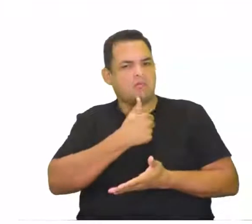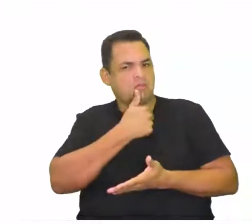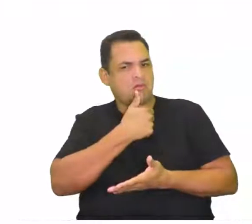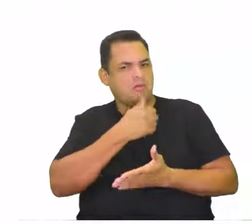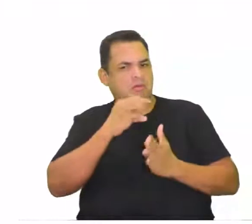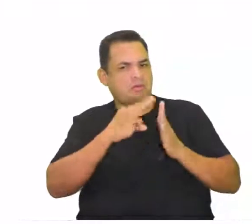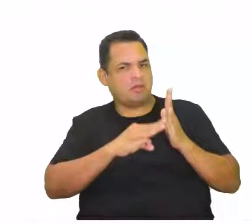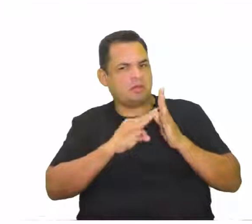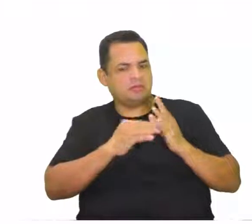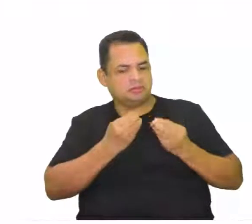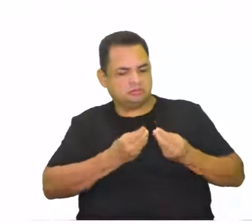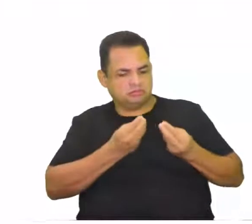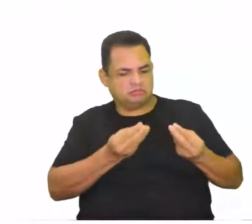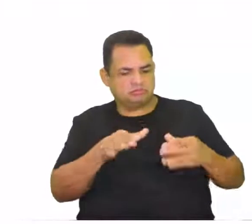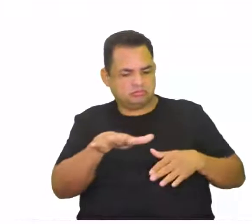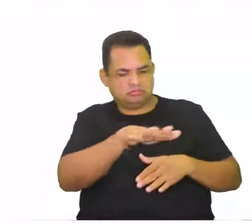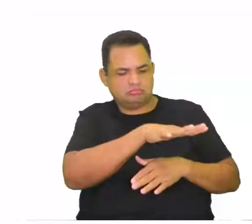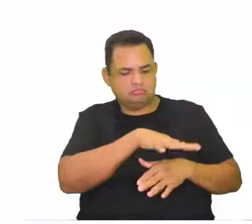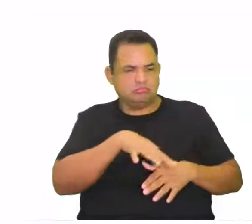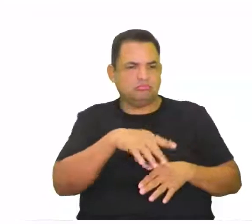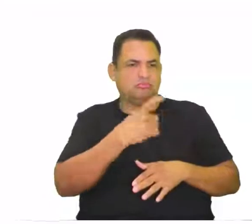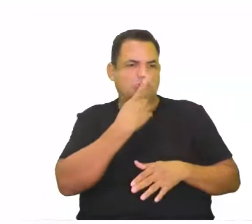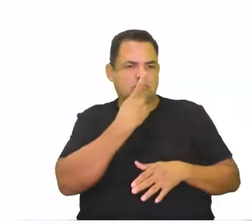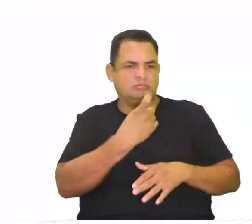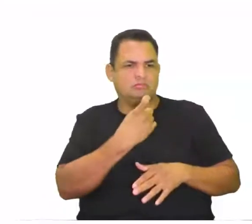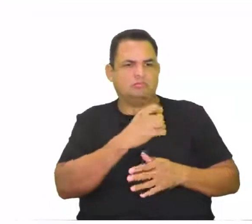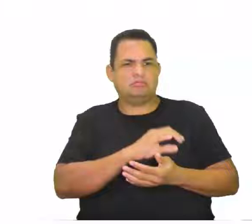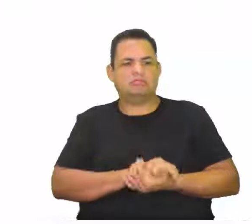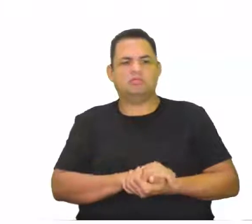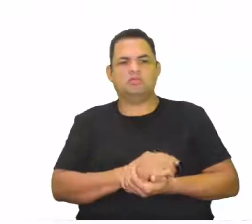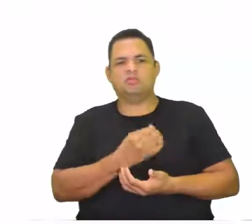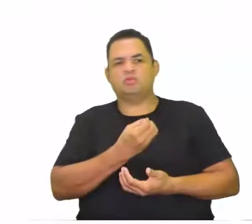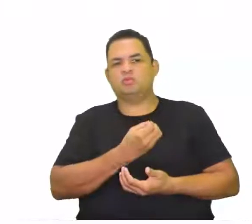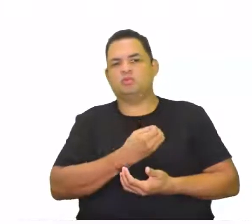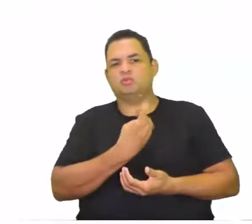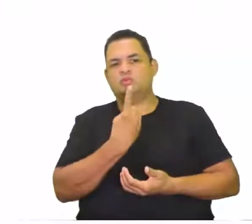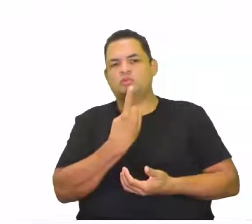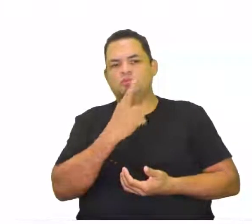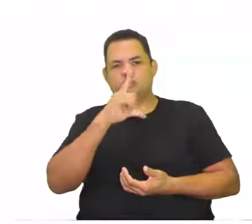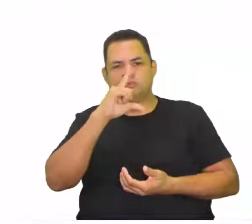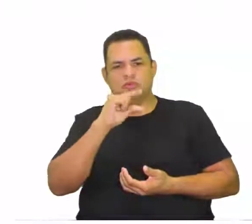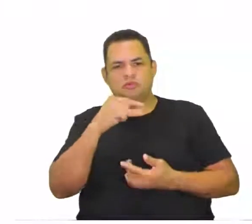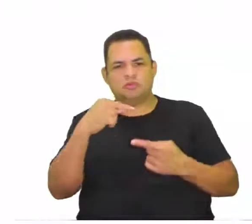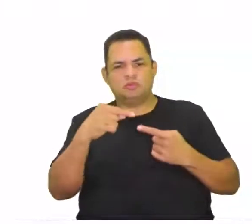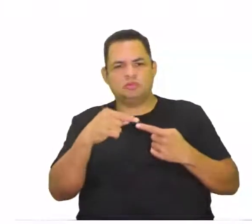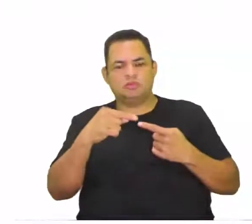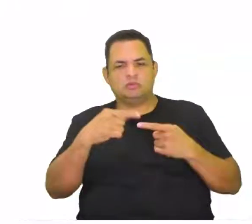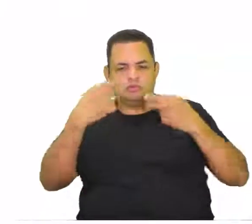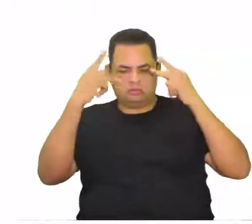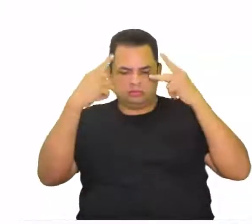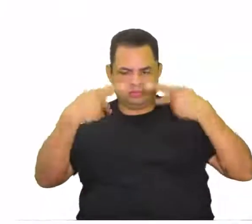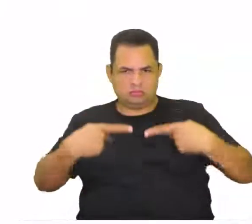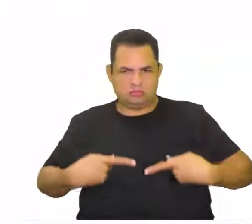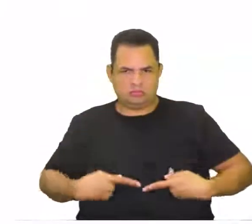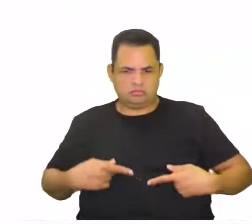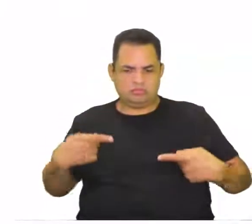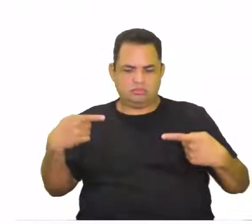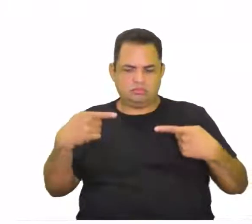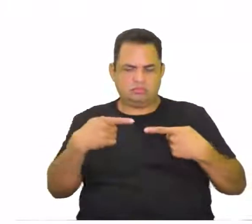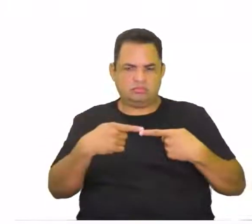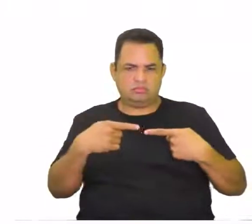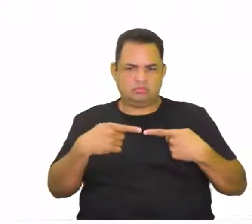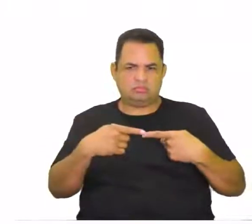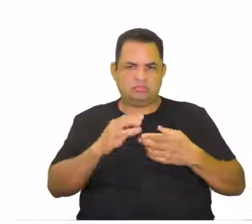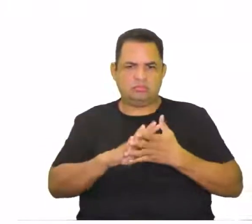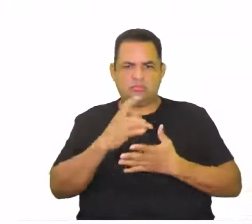de disposição do lixo, aí nós temos vantagem 1, diminuição do contato humano direto com o